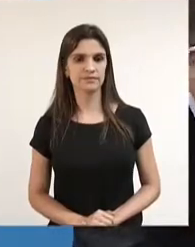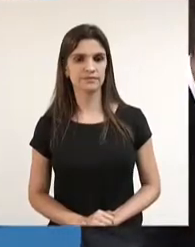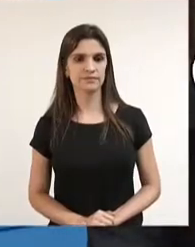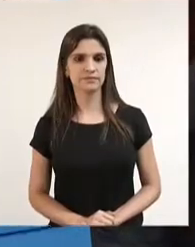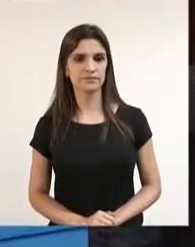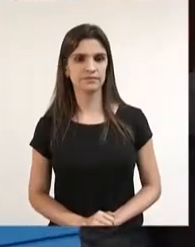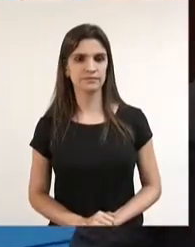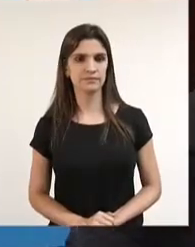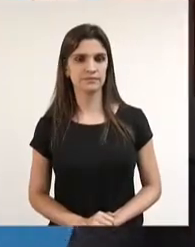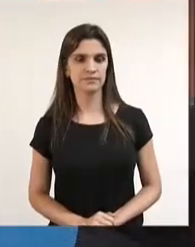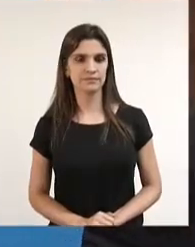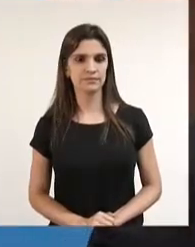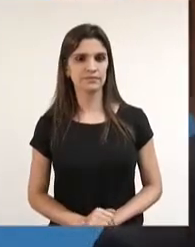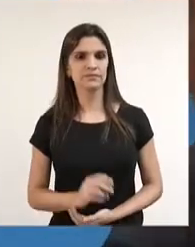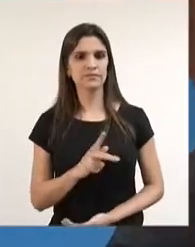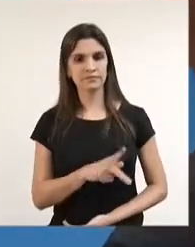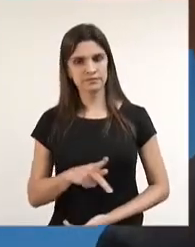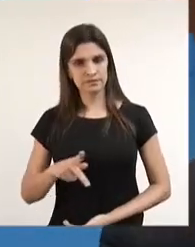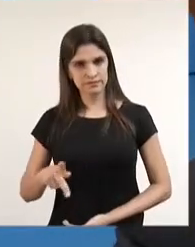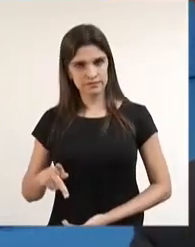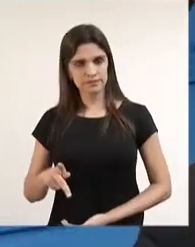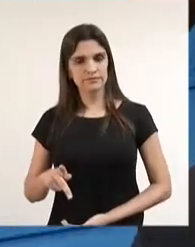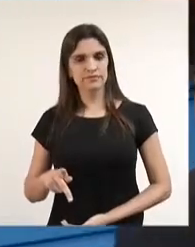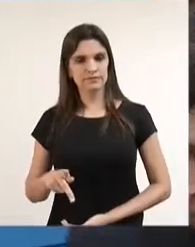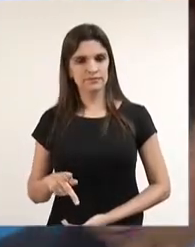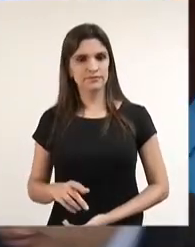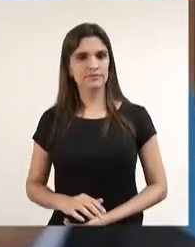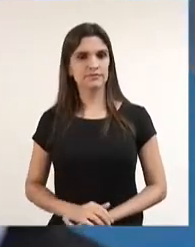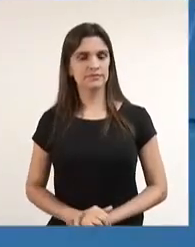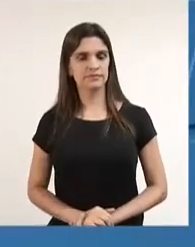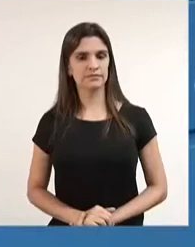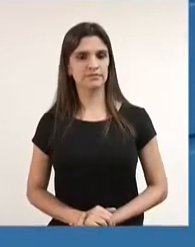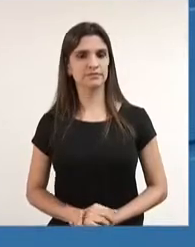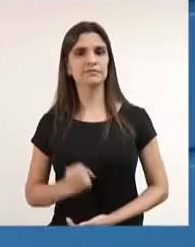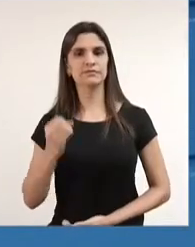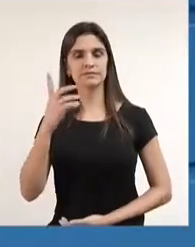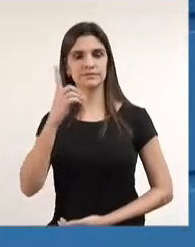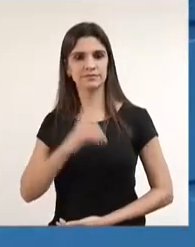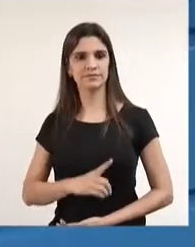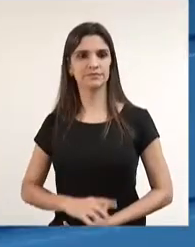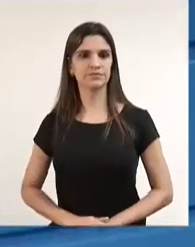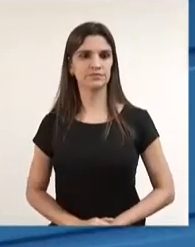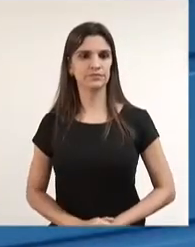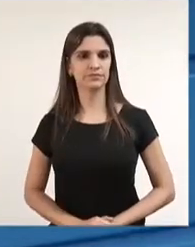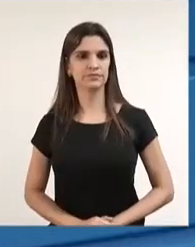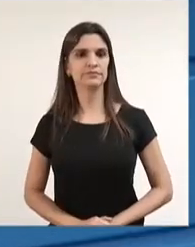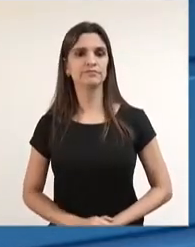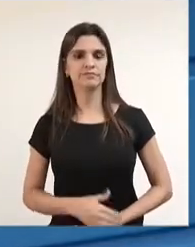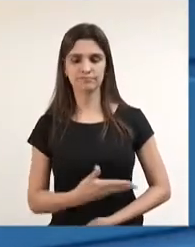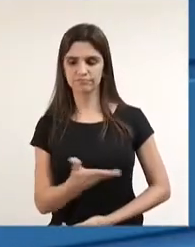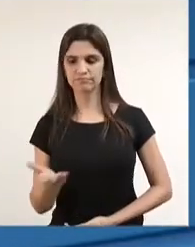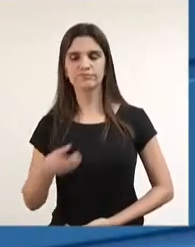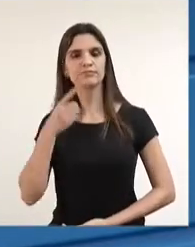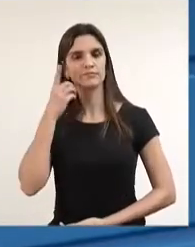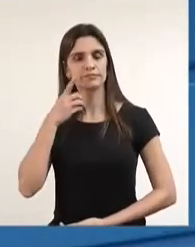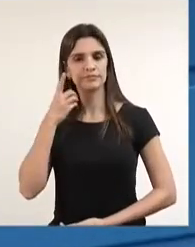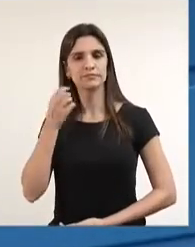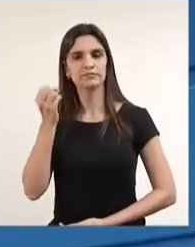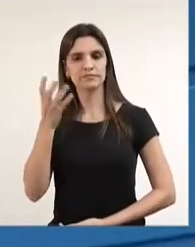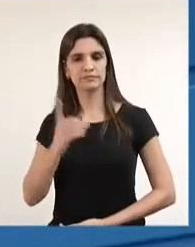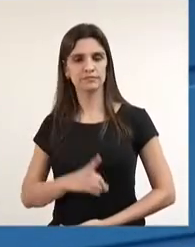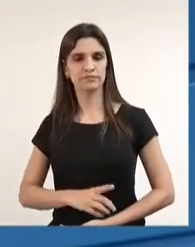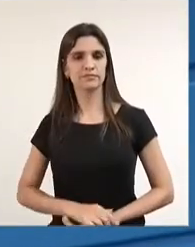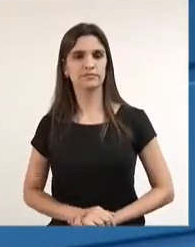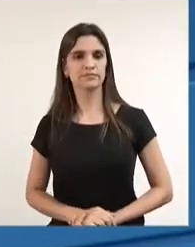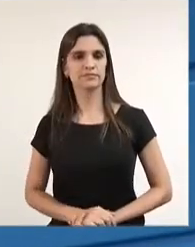pegar aqui, não. Senhor presidente, deputado. Uma palavra, um pequeno expediente. Bom dia, nobre, deputado amigo. Bom dia, colega deputados,